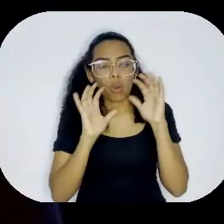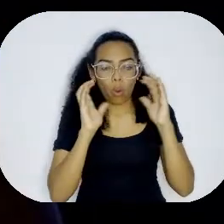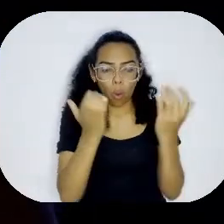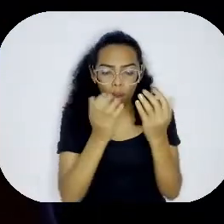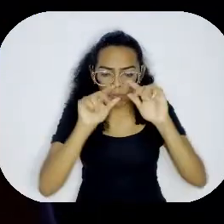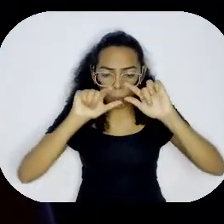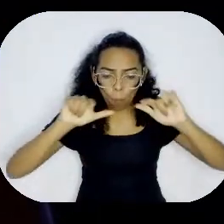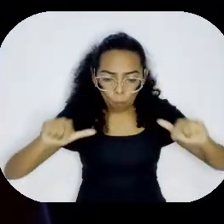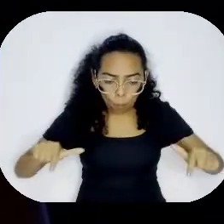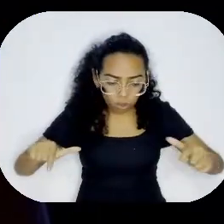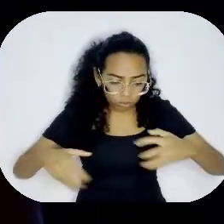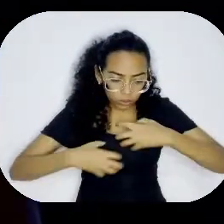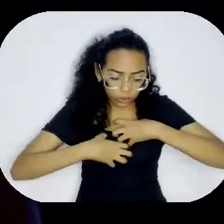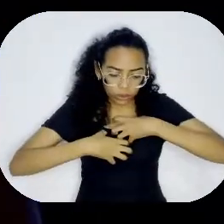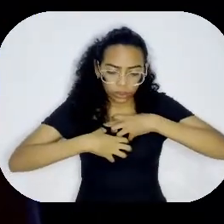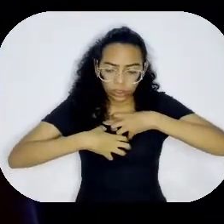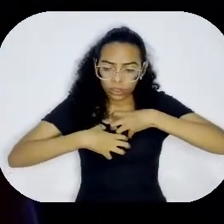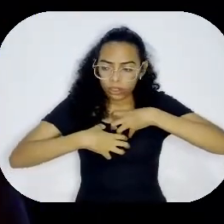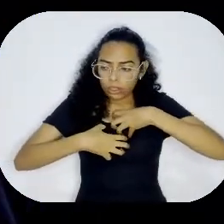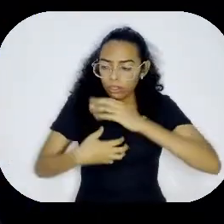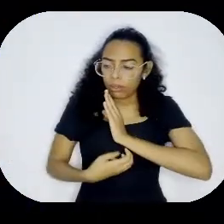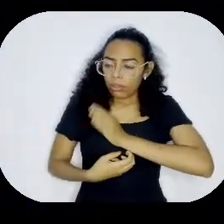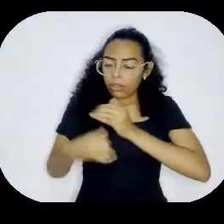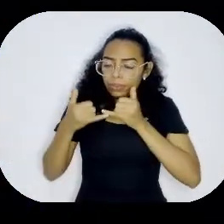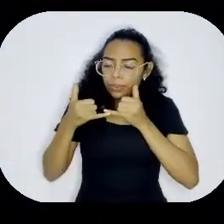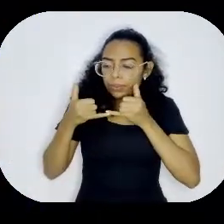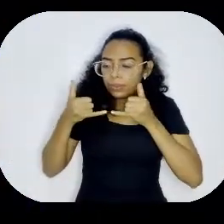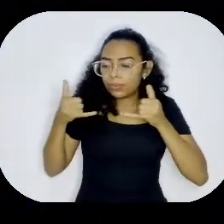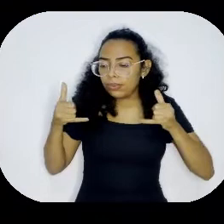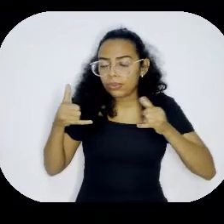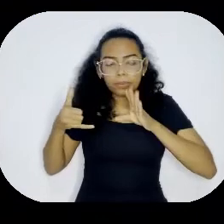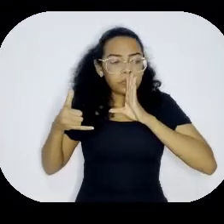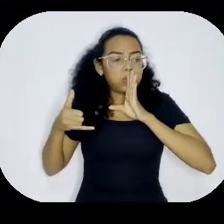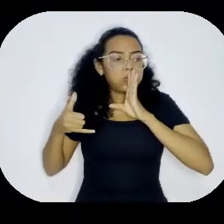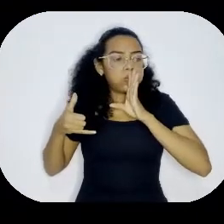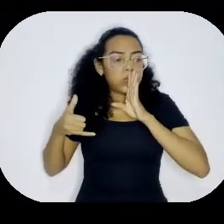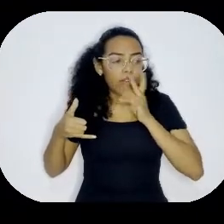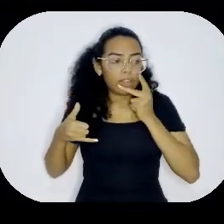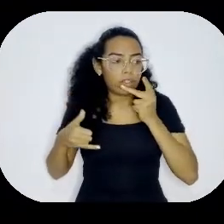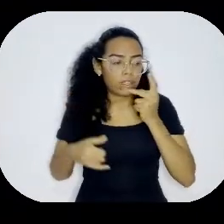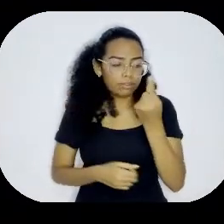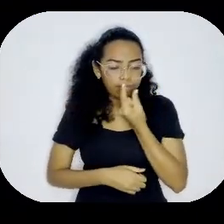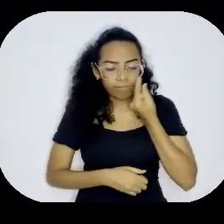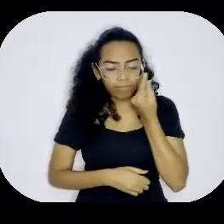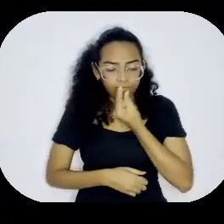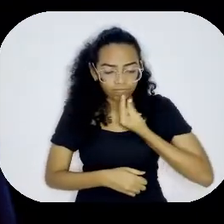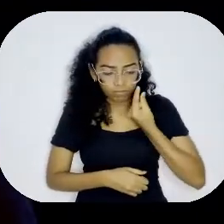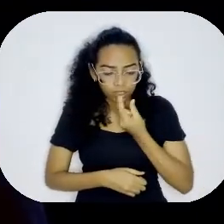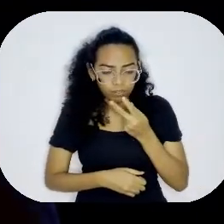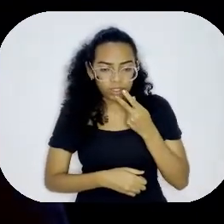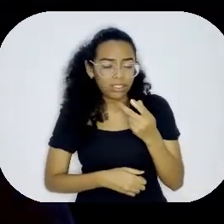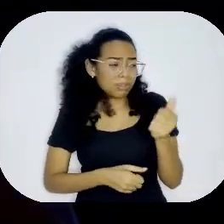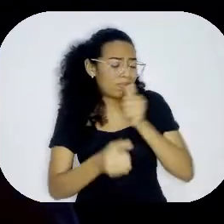Eu vejo o meu quarto tão vazio, percebo o meu coração por um fio. Disseram que me perdi sem